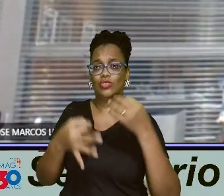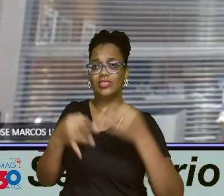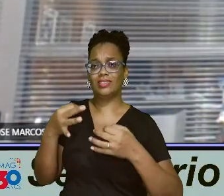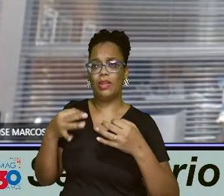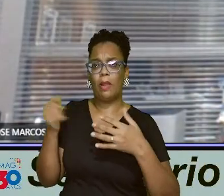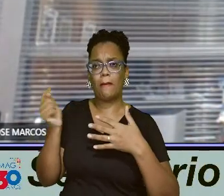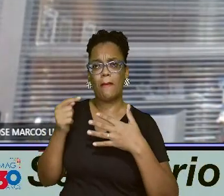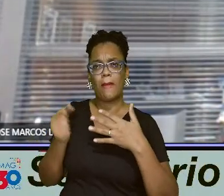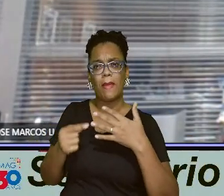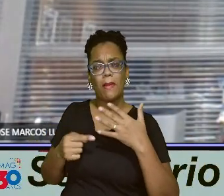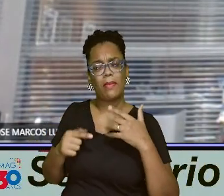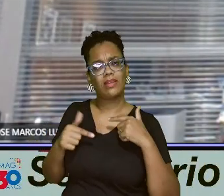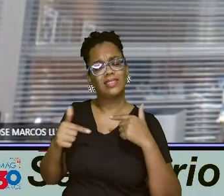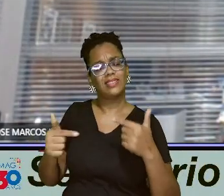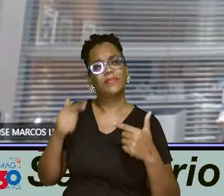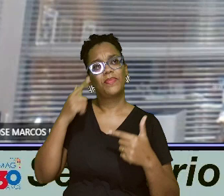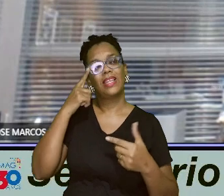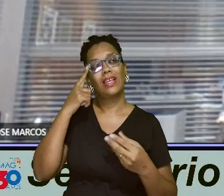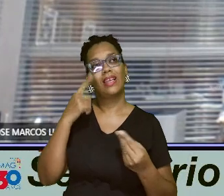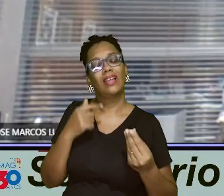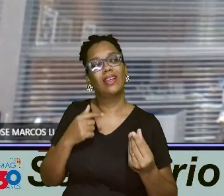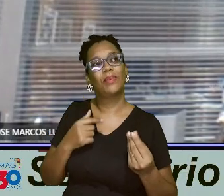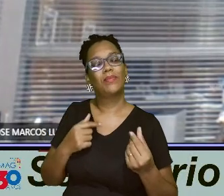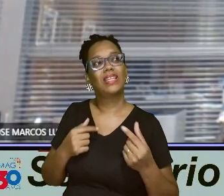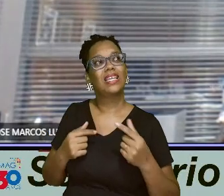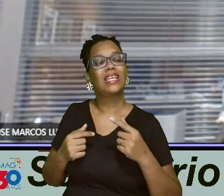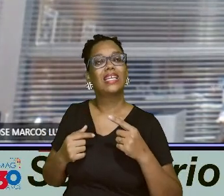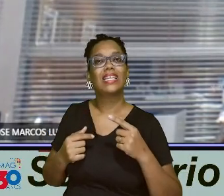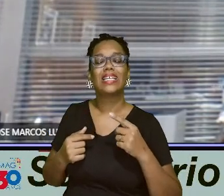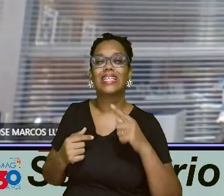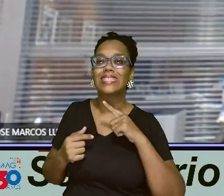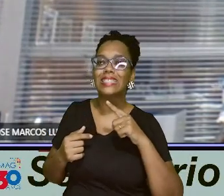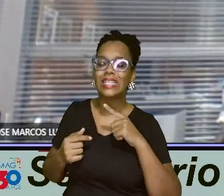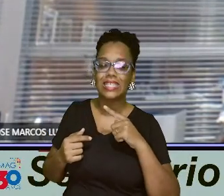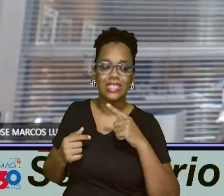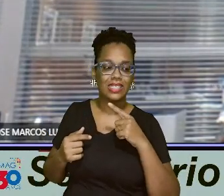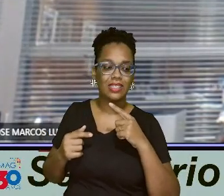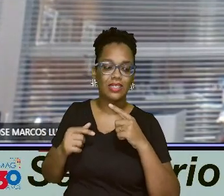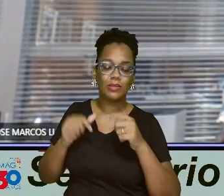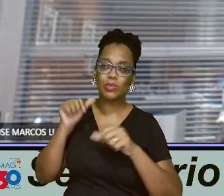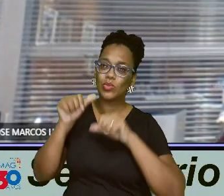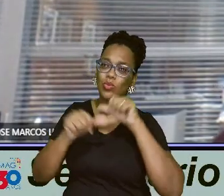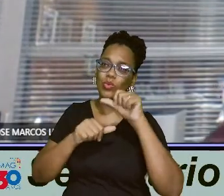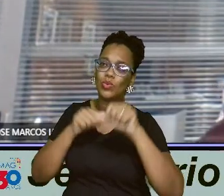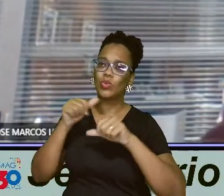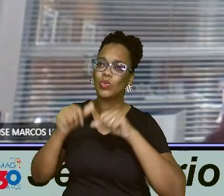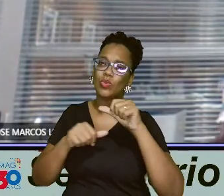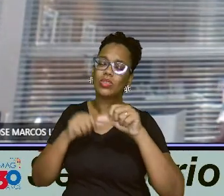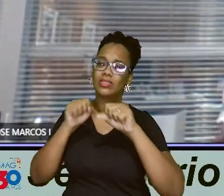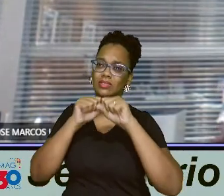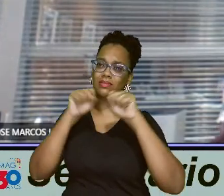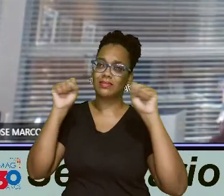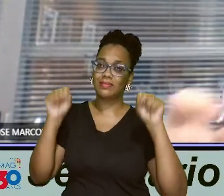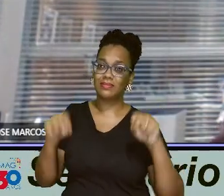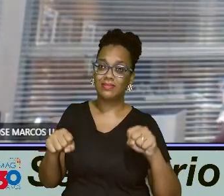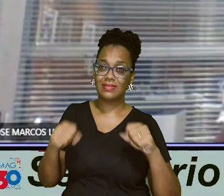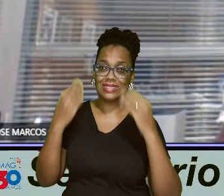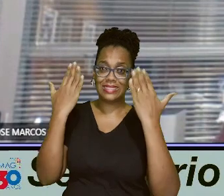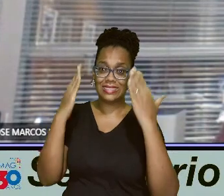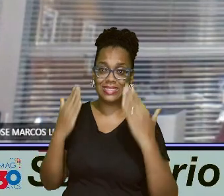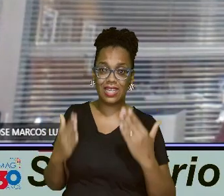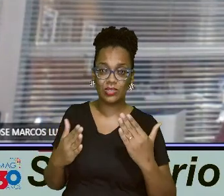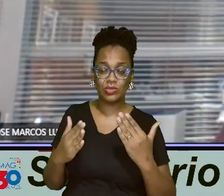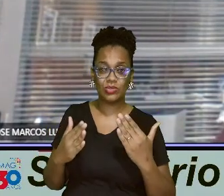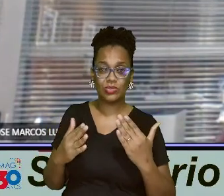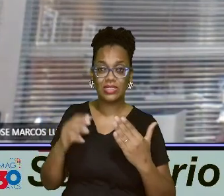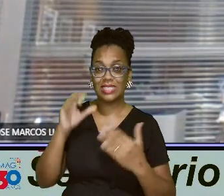conjunto de iniciativas que tende a modificar o quadro existente a partir de dados. Dados que o